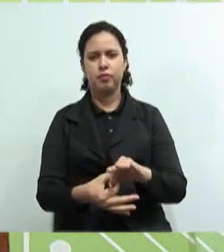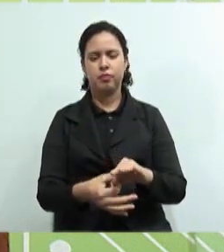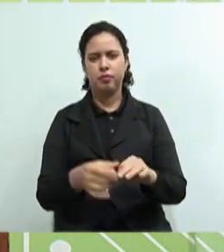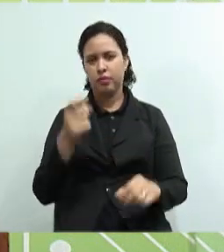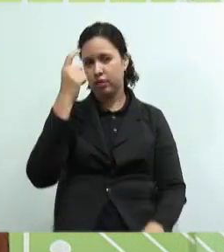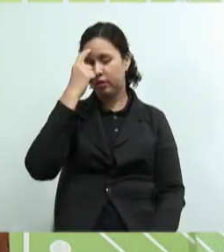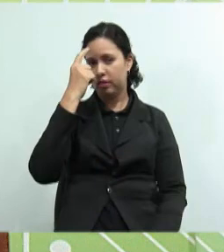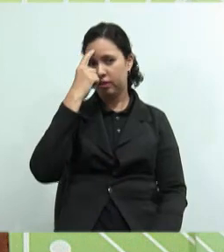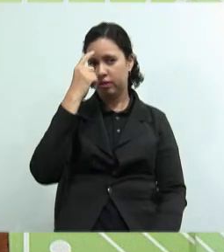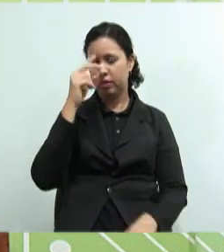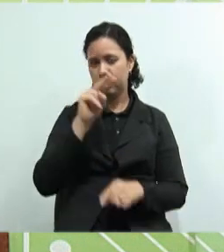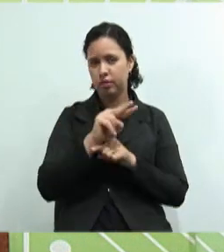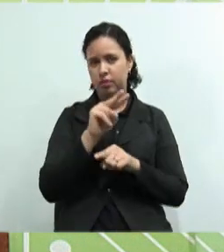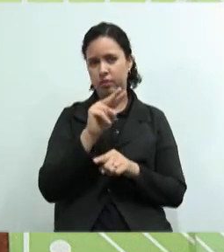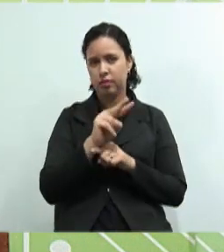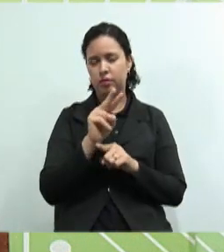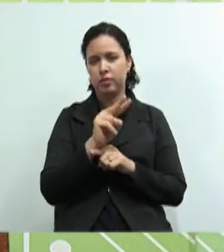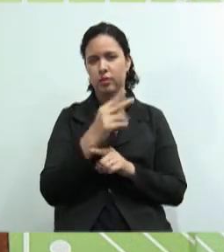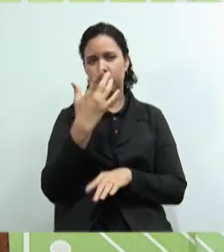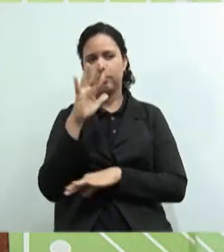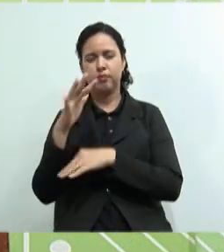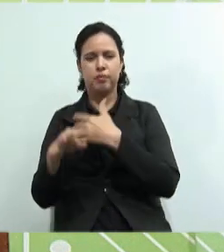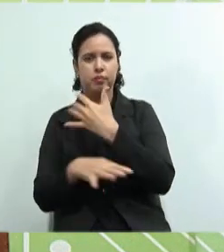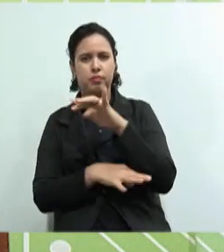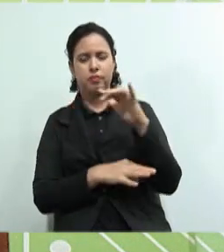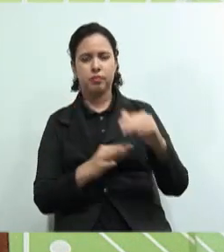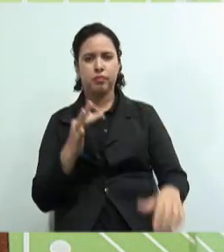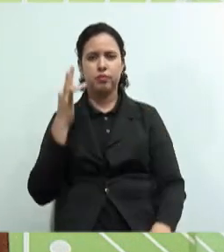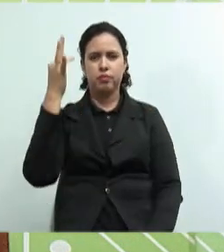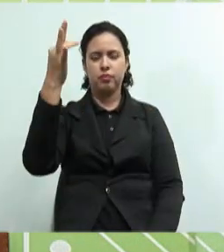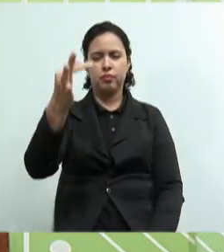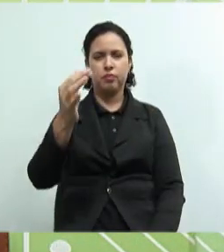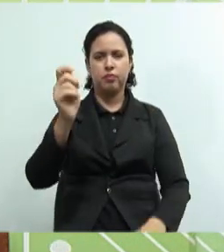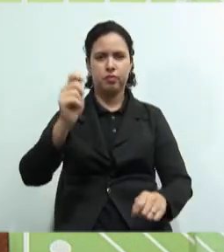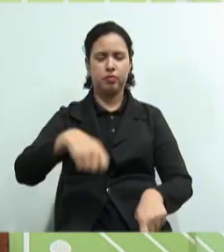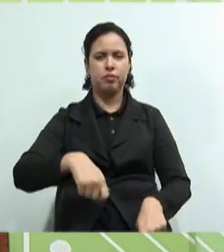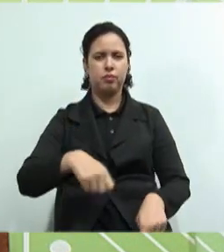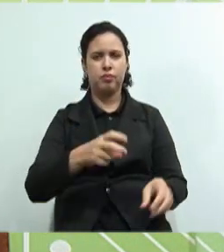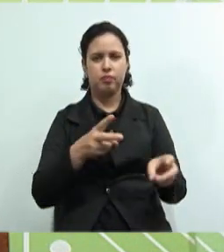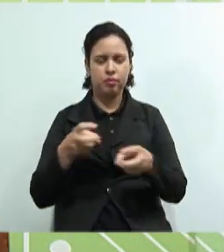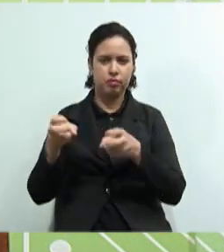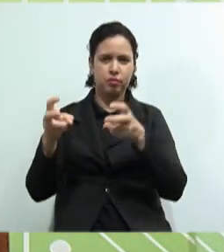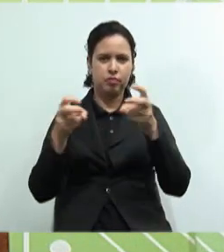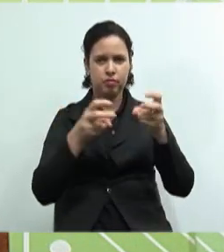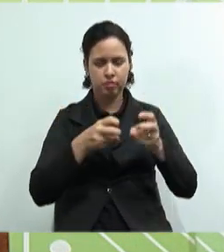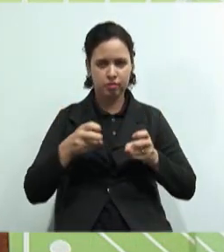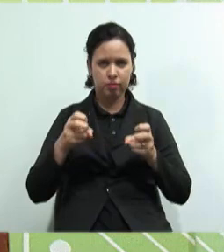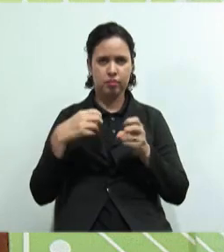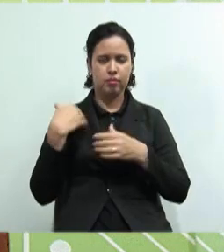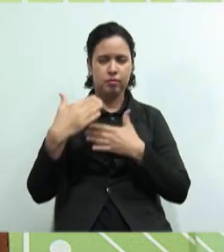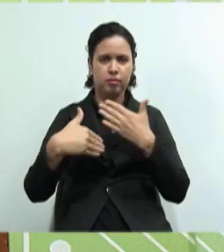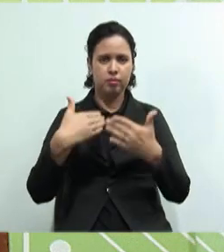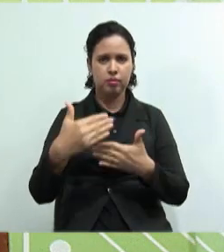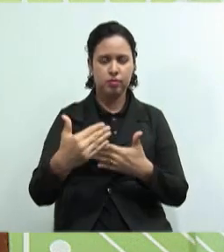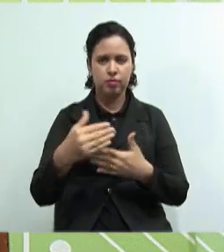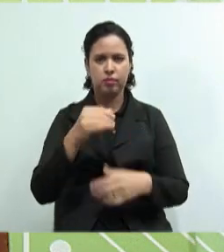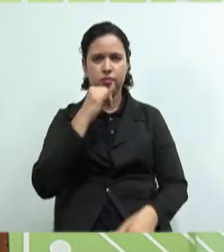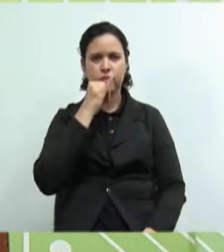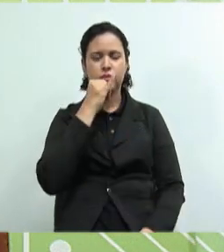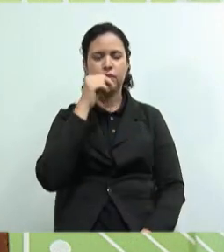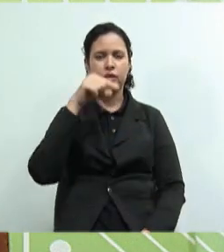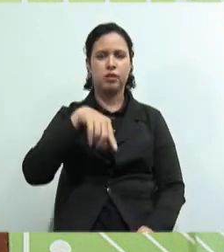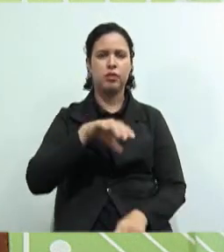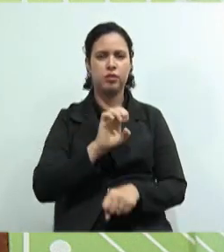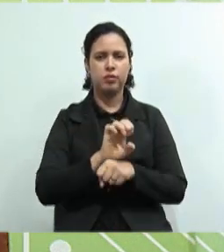pensar em conservar esse ambiente até para as gerações futuras poderem explorar essa agricultura que pode ser desenvolvida, por exemplo, no nosso